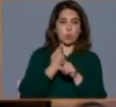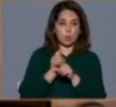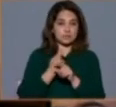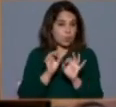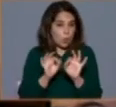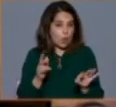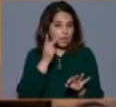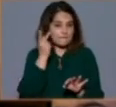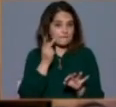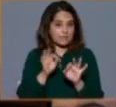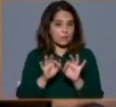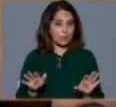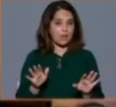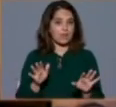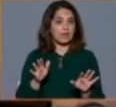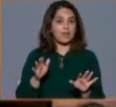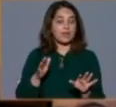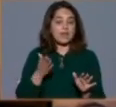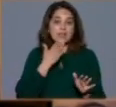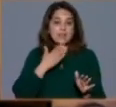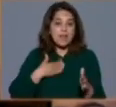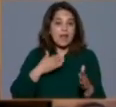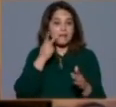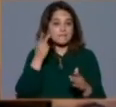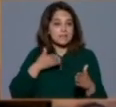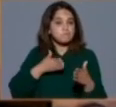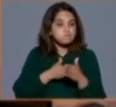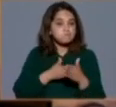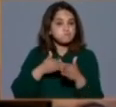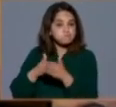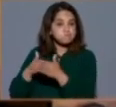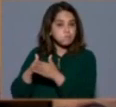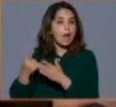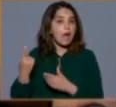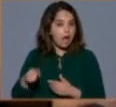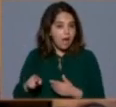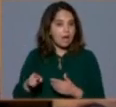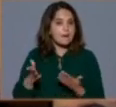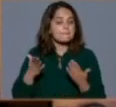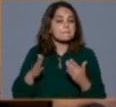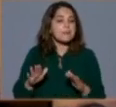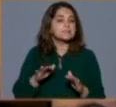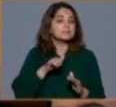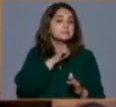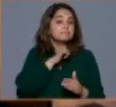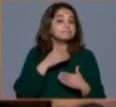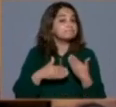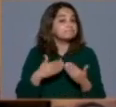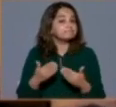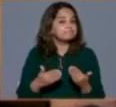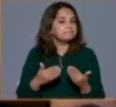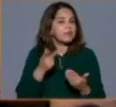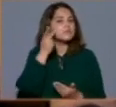embates que a vida nos obriga a viver, mas que não são relação, pois